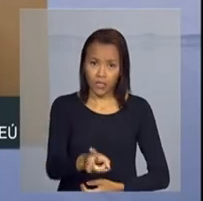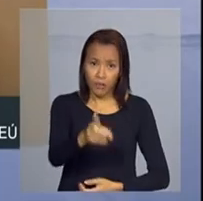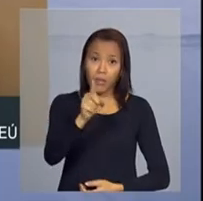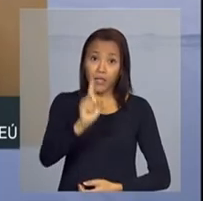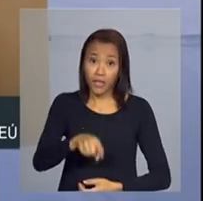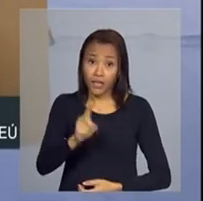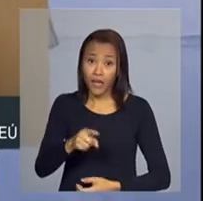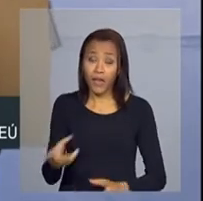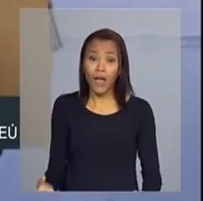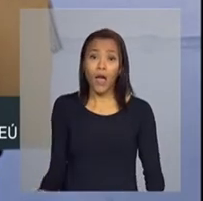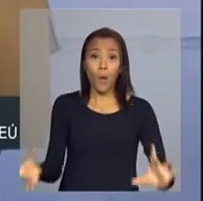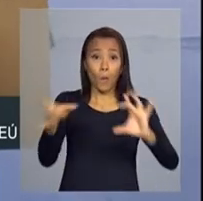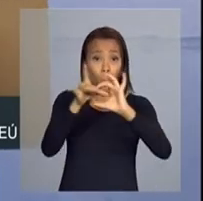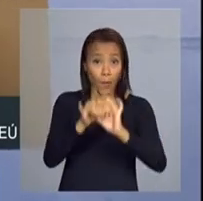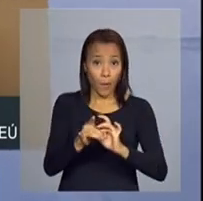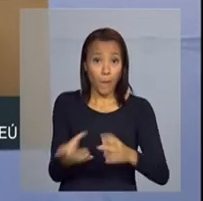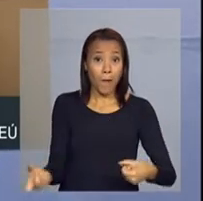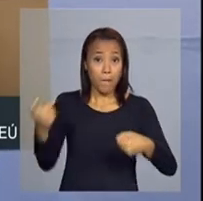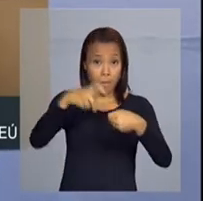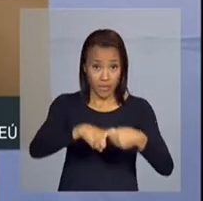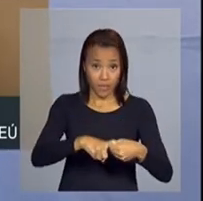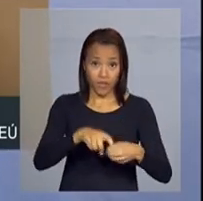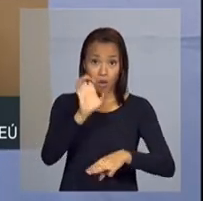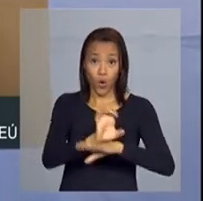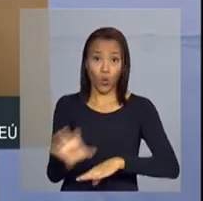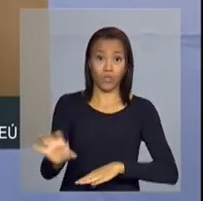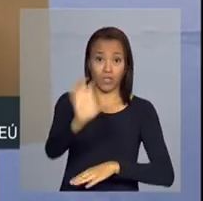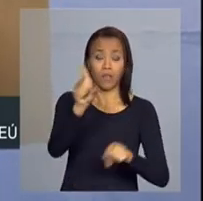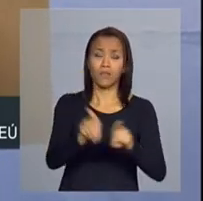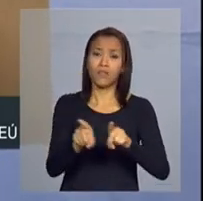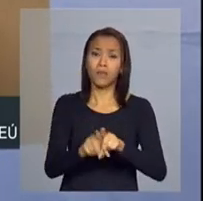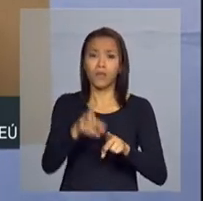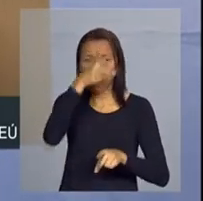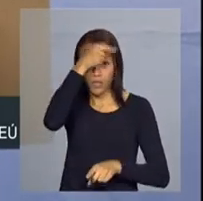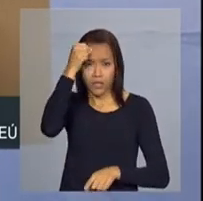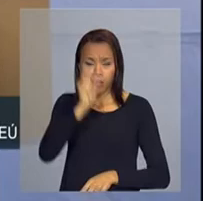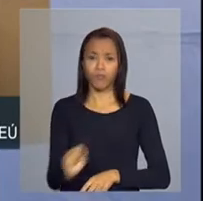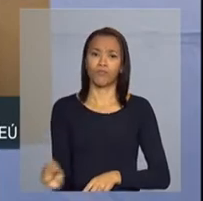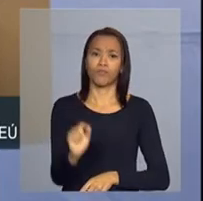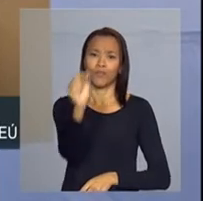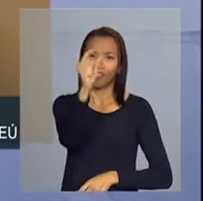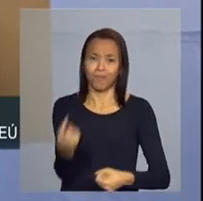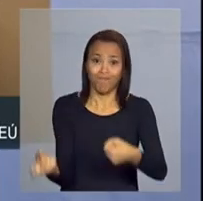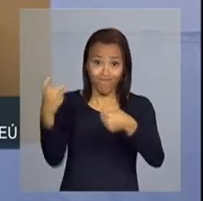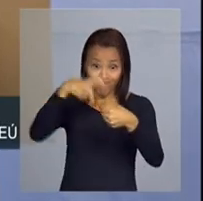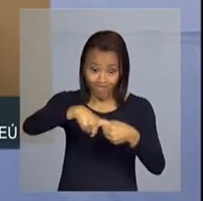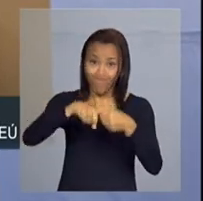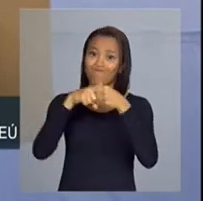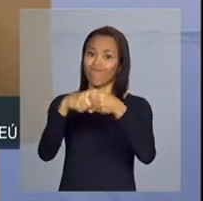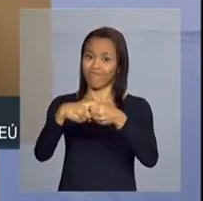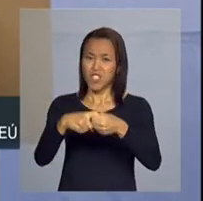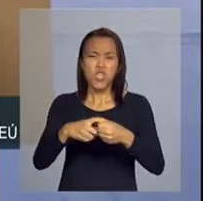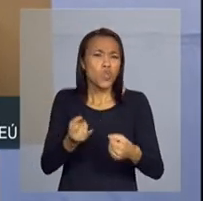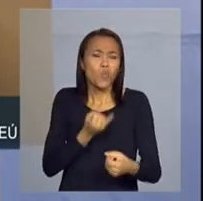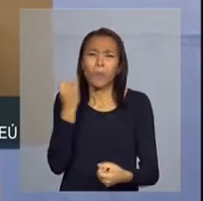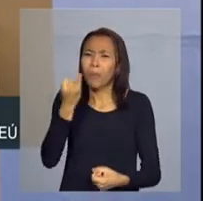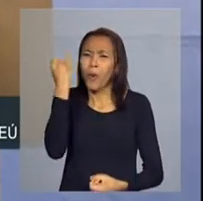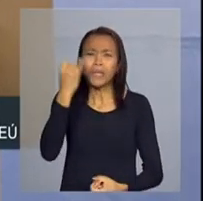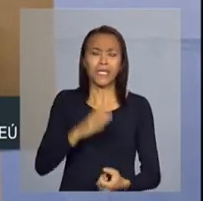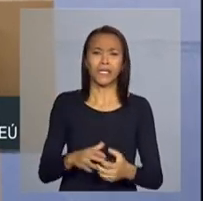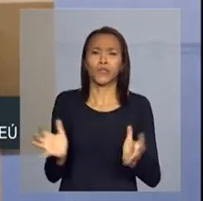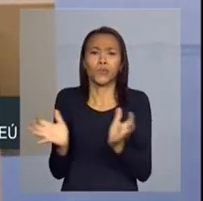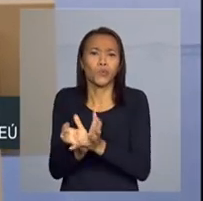com os estados e para com os municípios. Ou seja, não importa o partido político